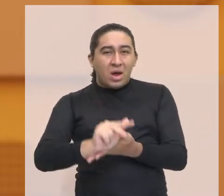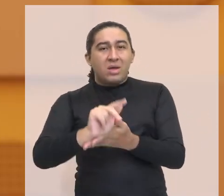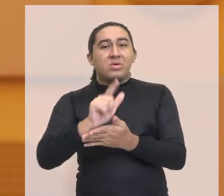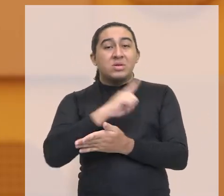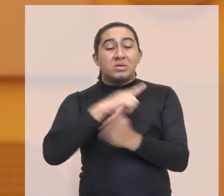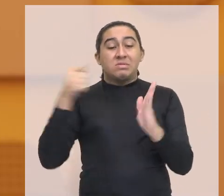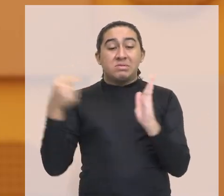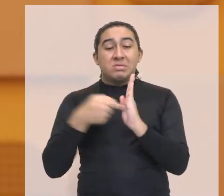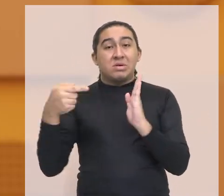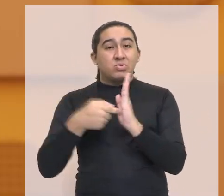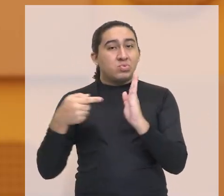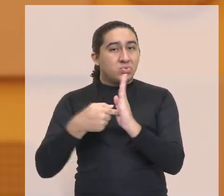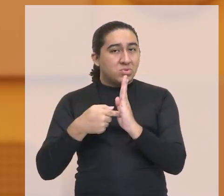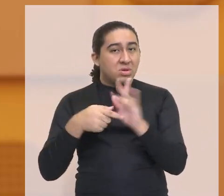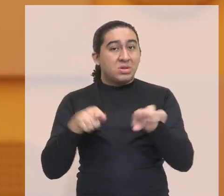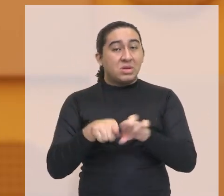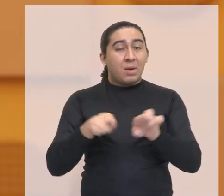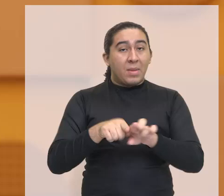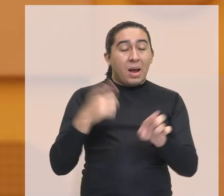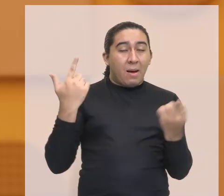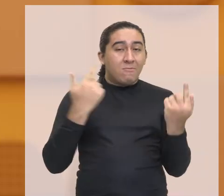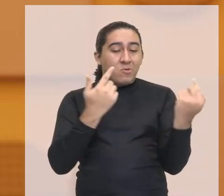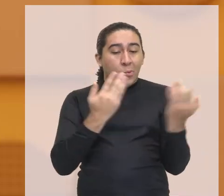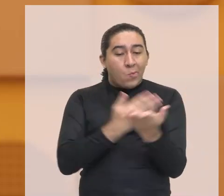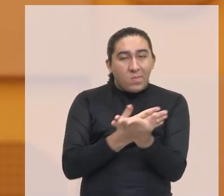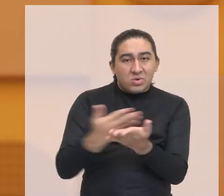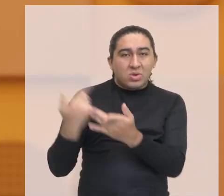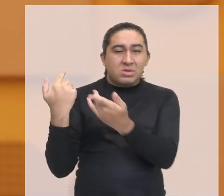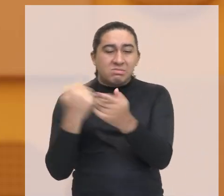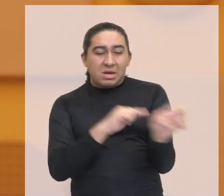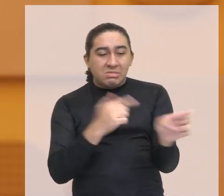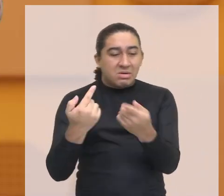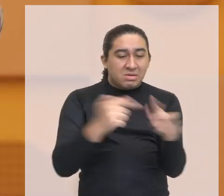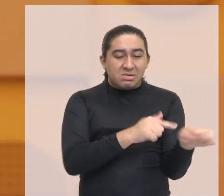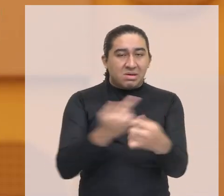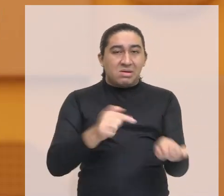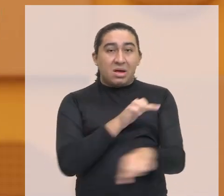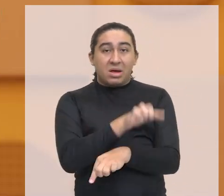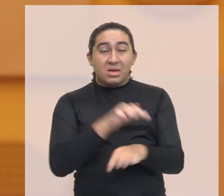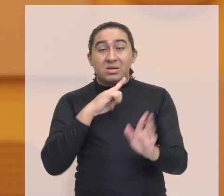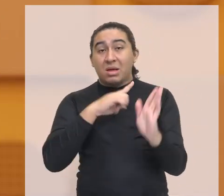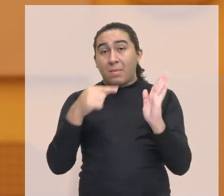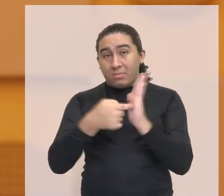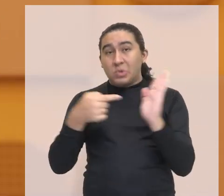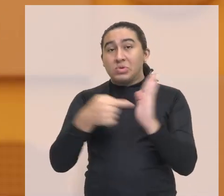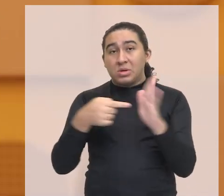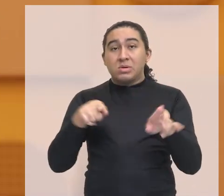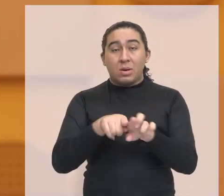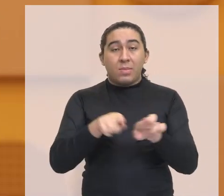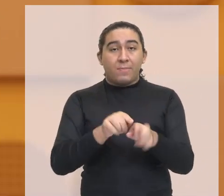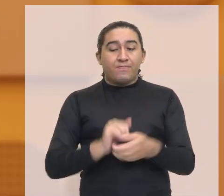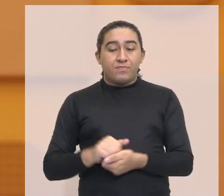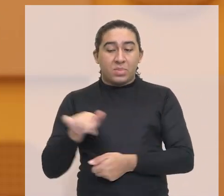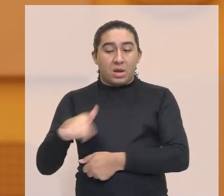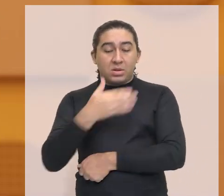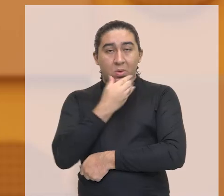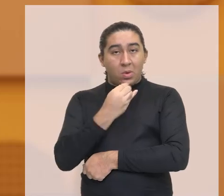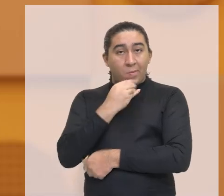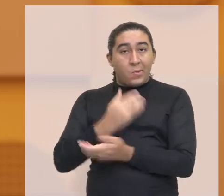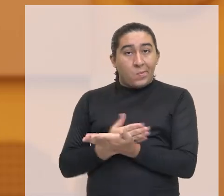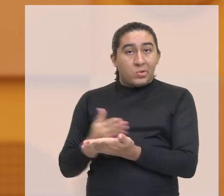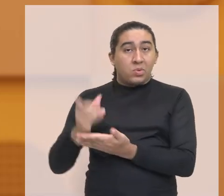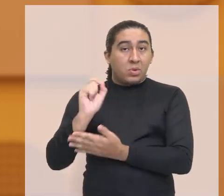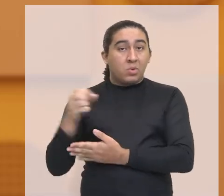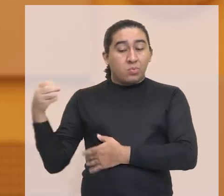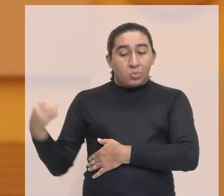foram denunciados, as perseguições políticas feitas por Stalin também foram denunciados, e o Nikita Khrushchev então começou